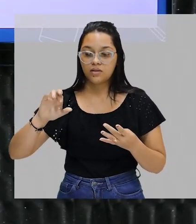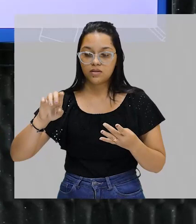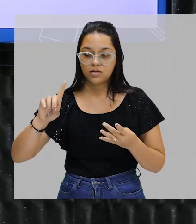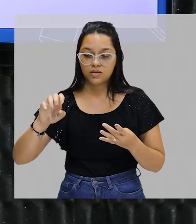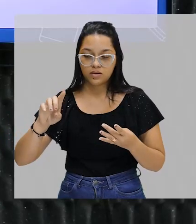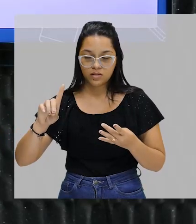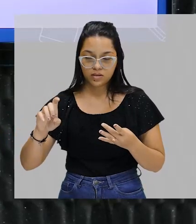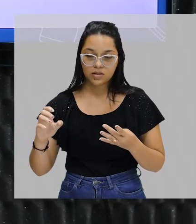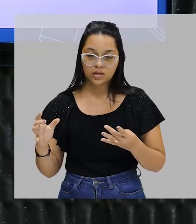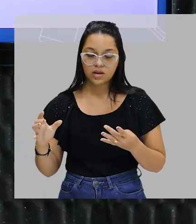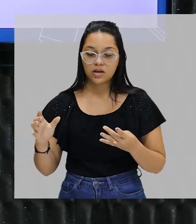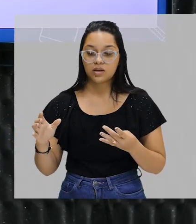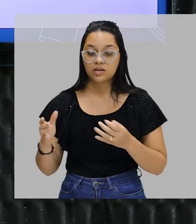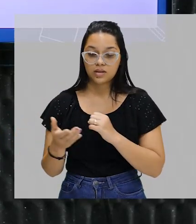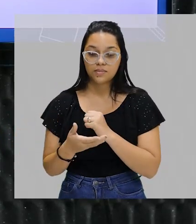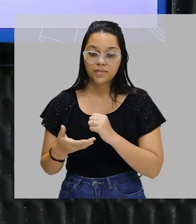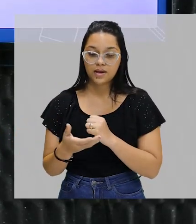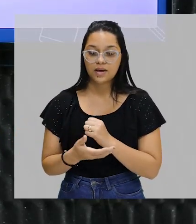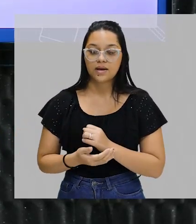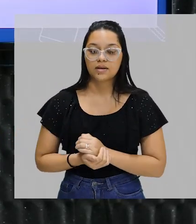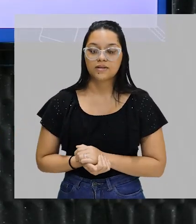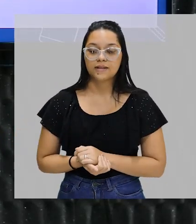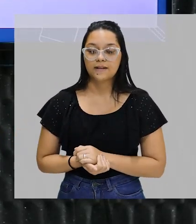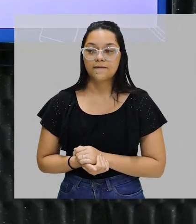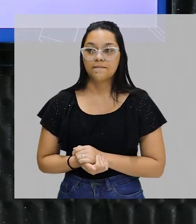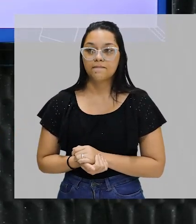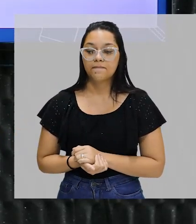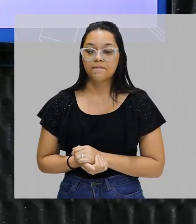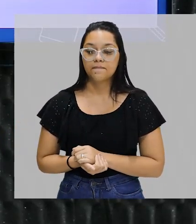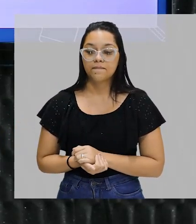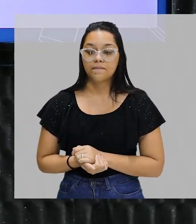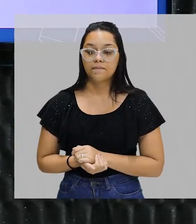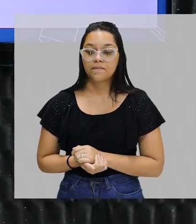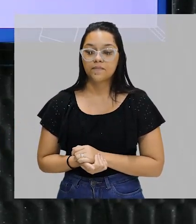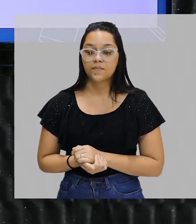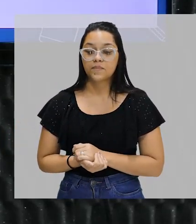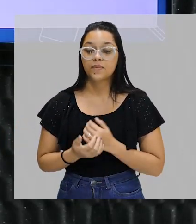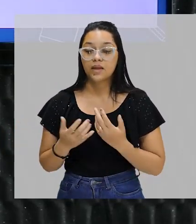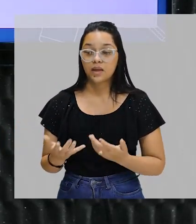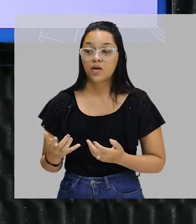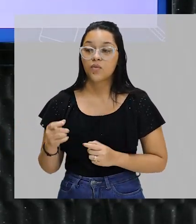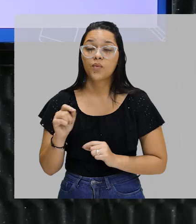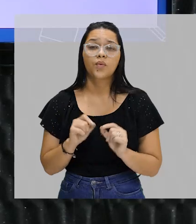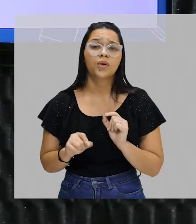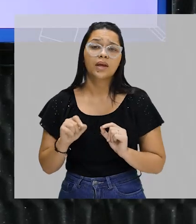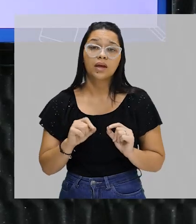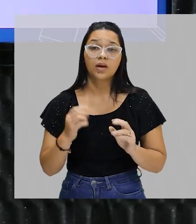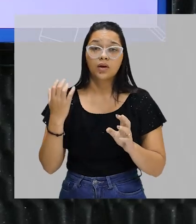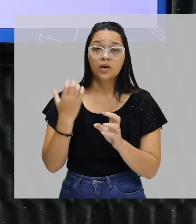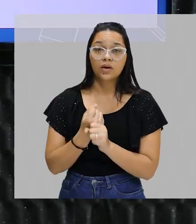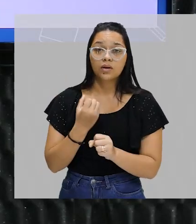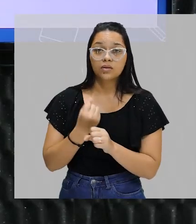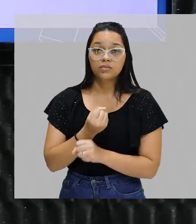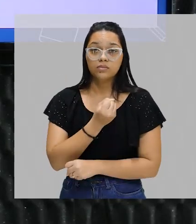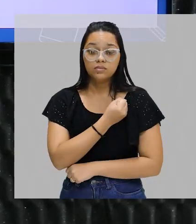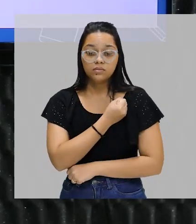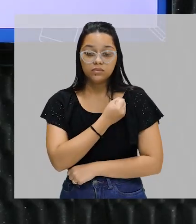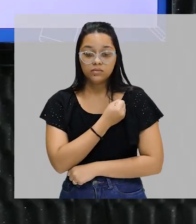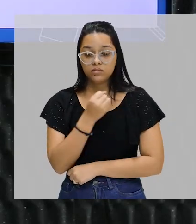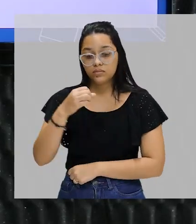da base 0,15, do ácido 0,3. Então, primeiramente, ó, cálculo do número de mols